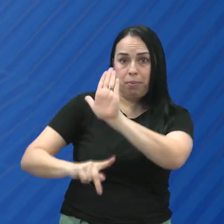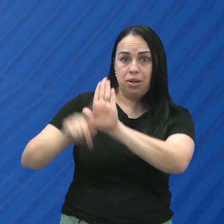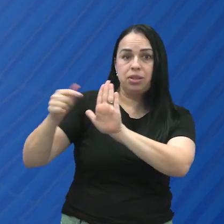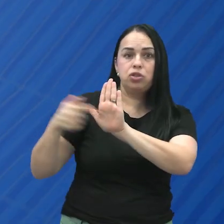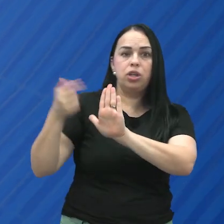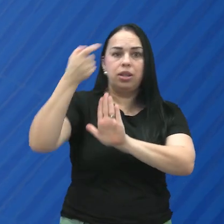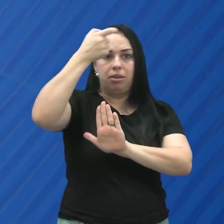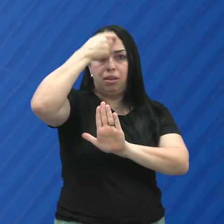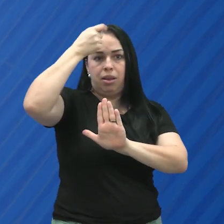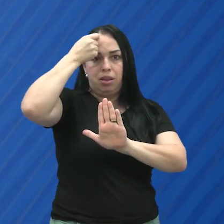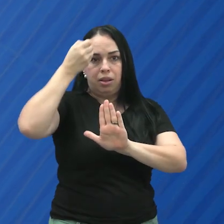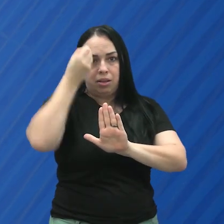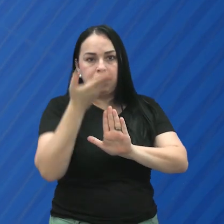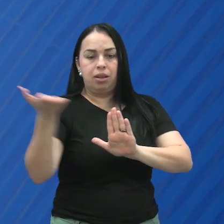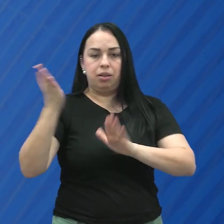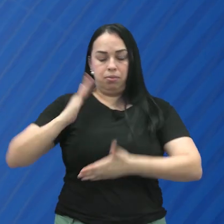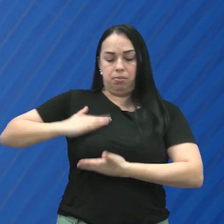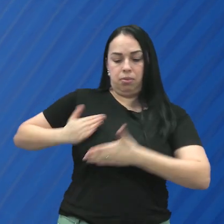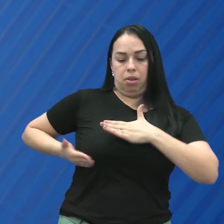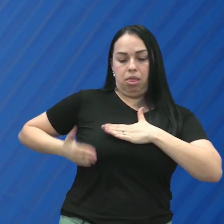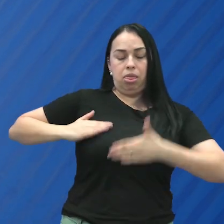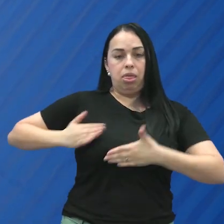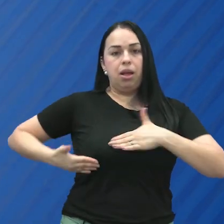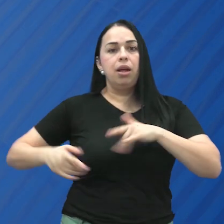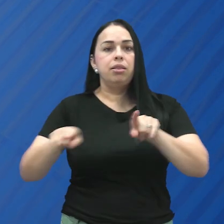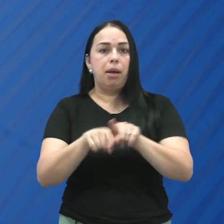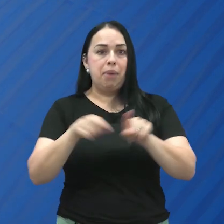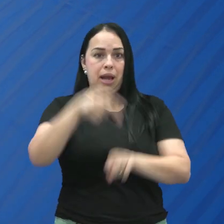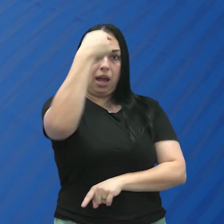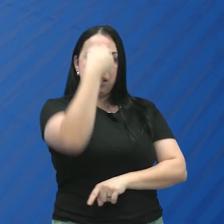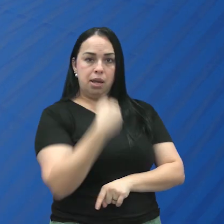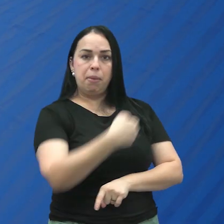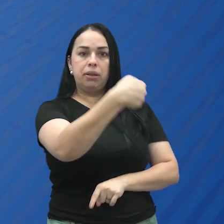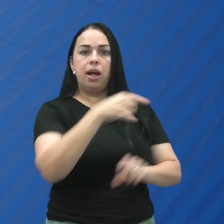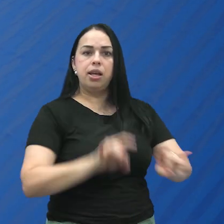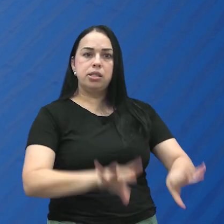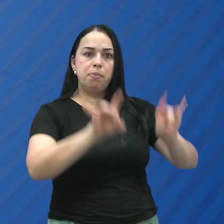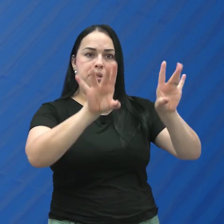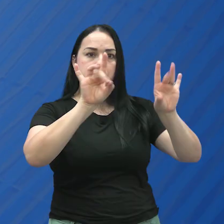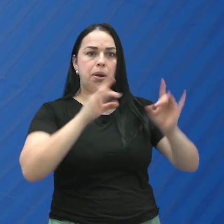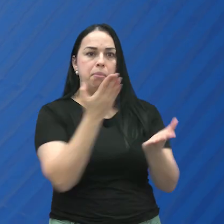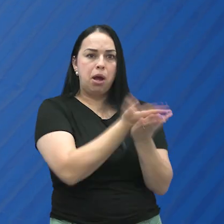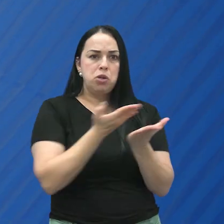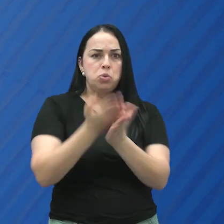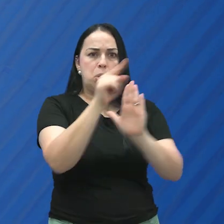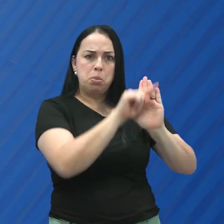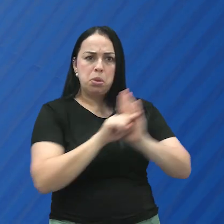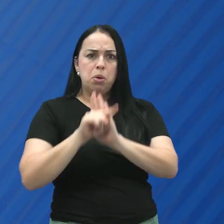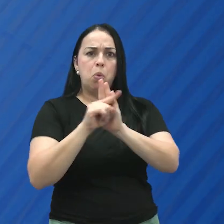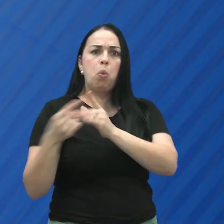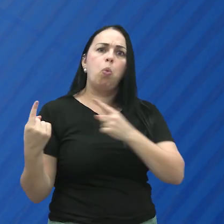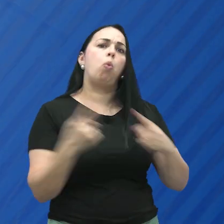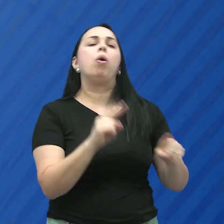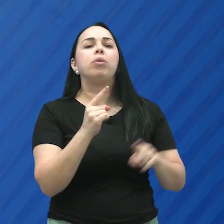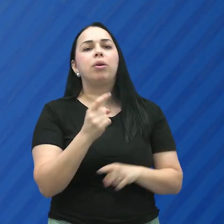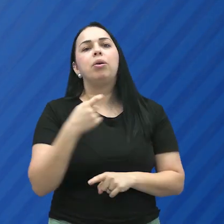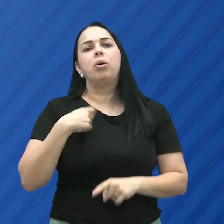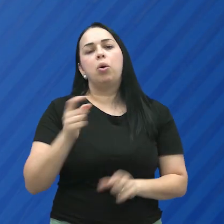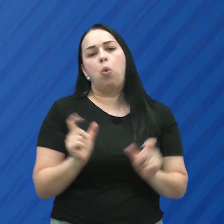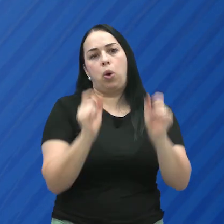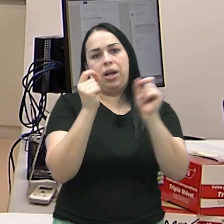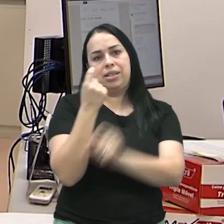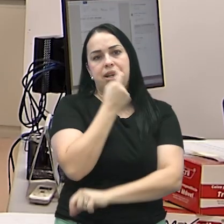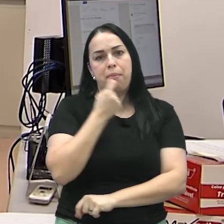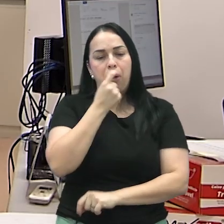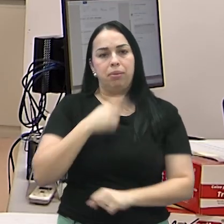de um programa de conscientização do autoexame e a instituição da Semana de Estudos Prevenção e Combate ao Câncer